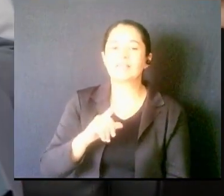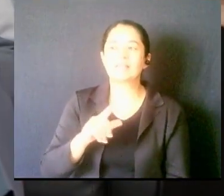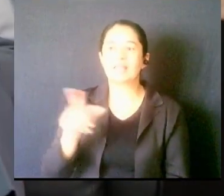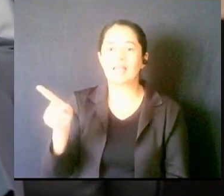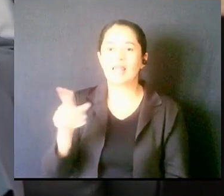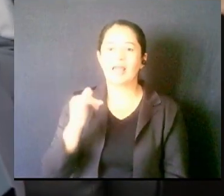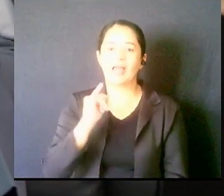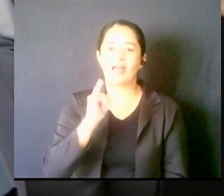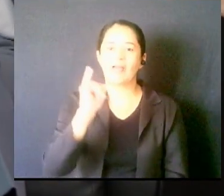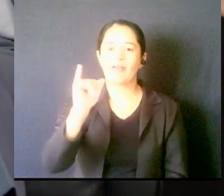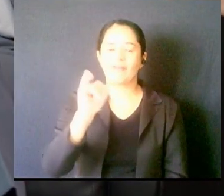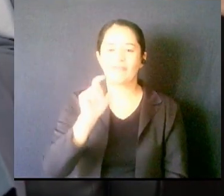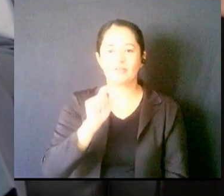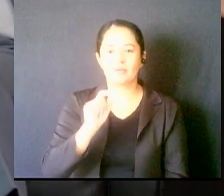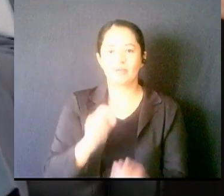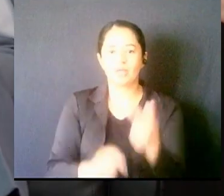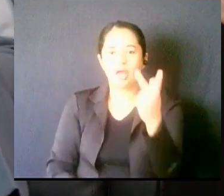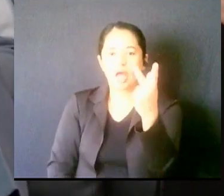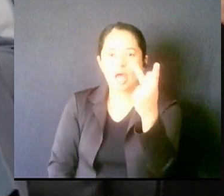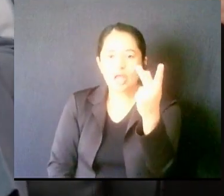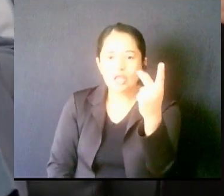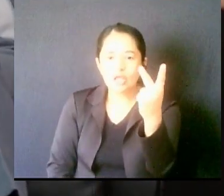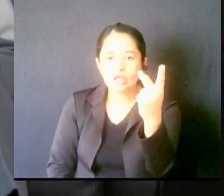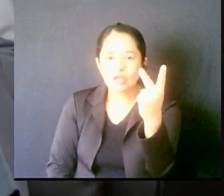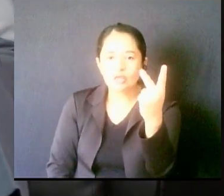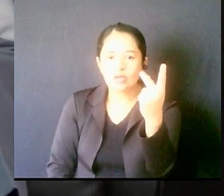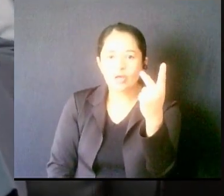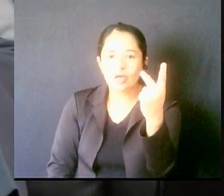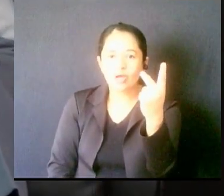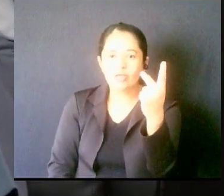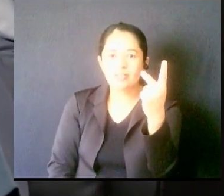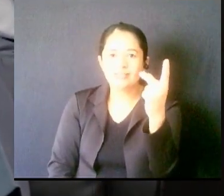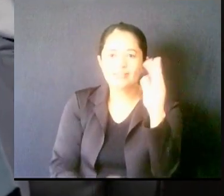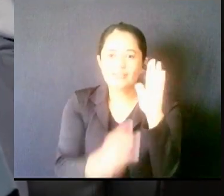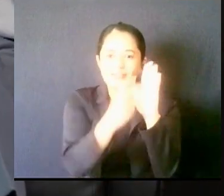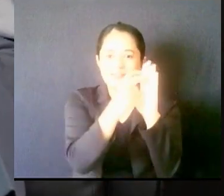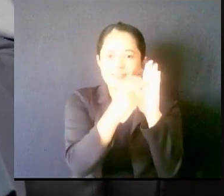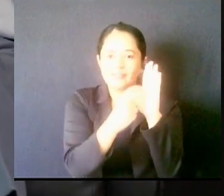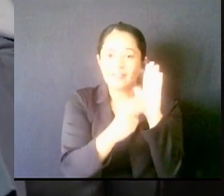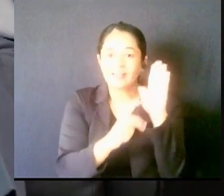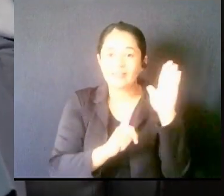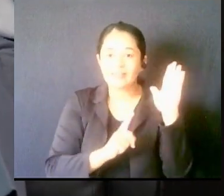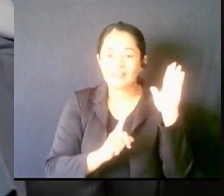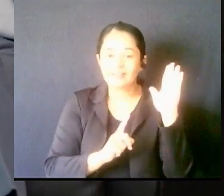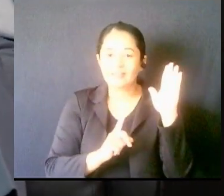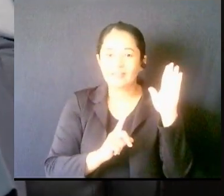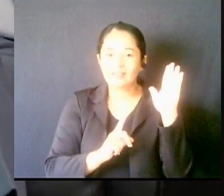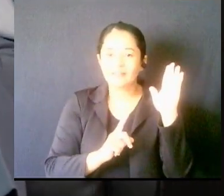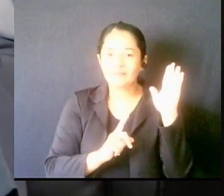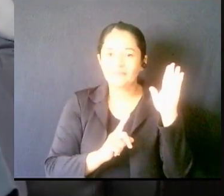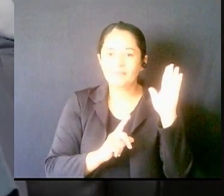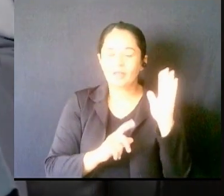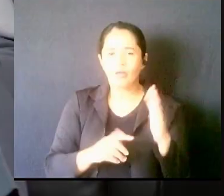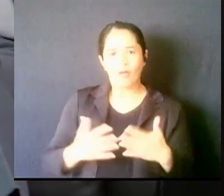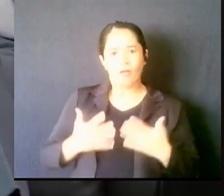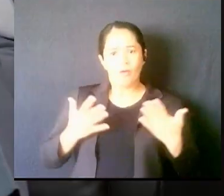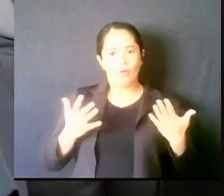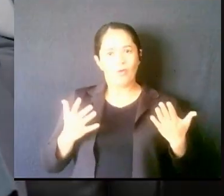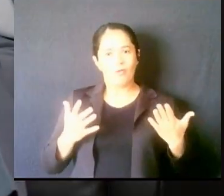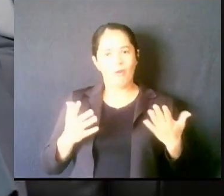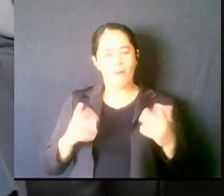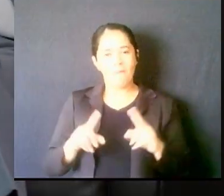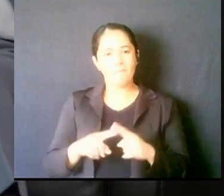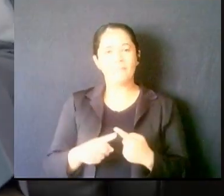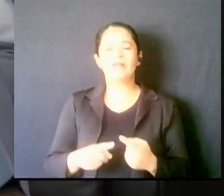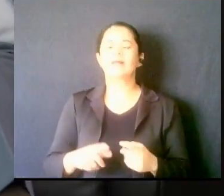assusta. É muita coisa. Não, o que existe porque há uma diversidade de métodos,